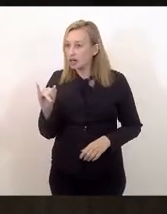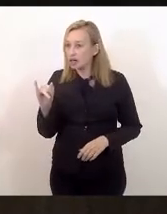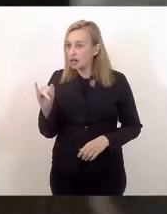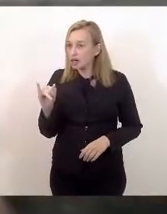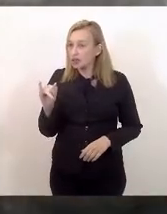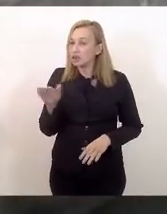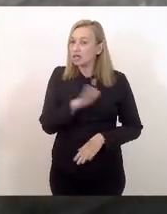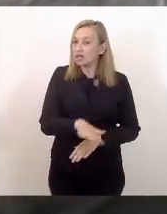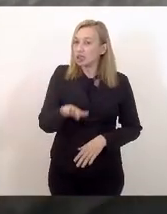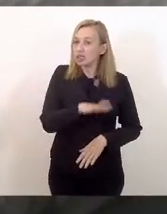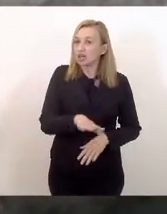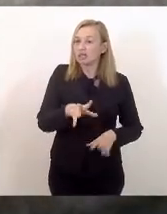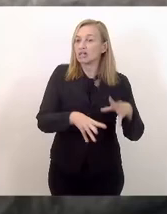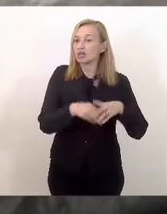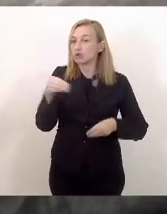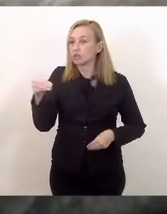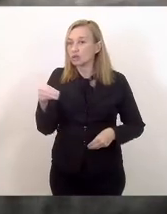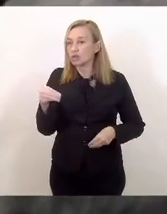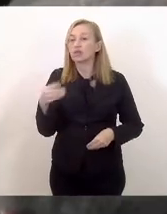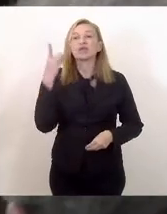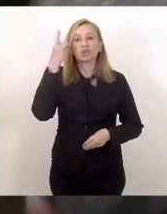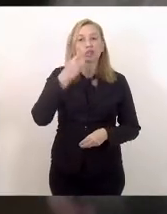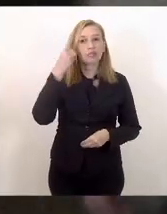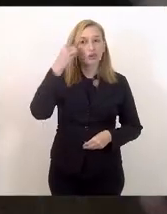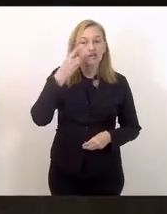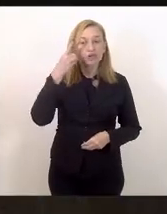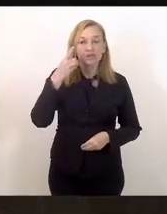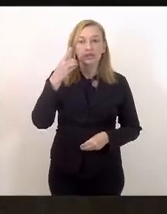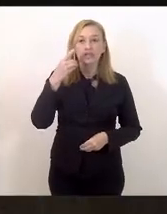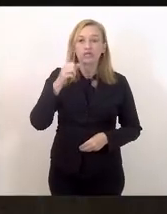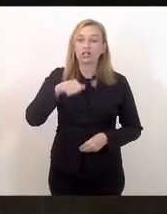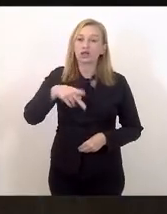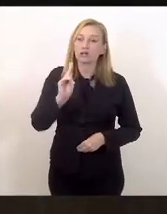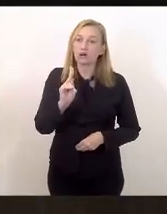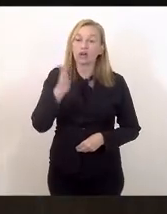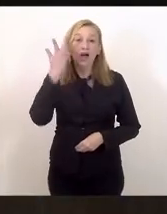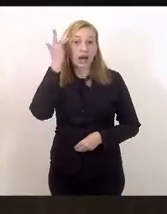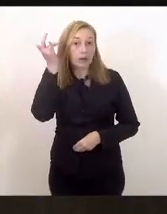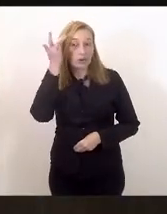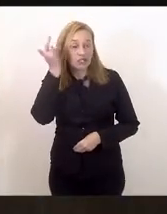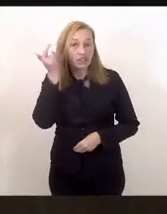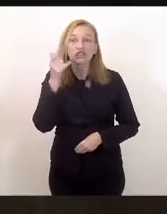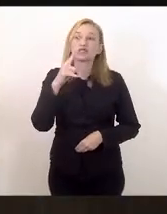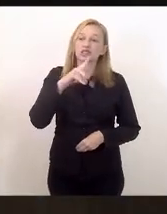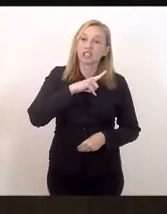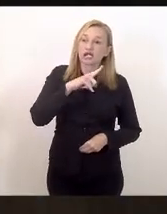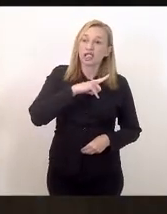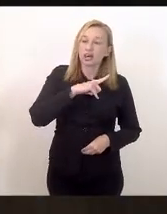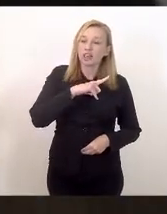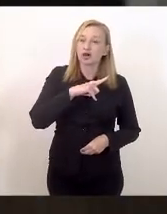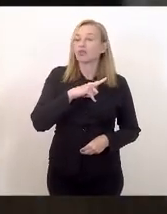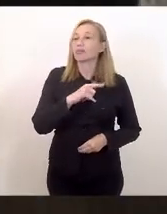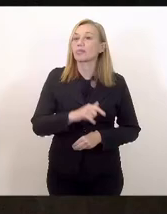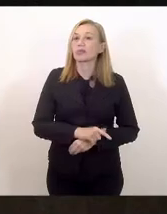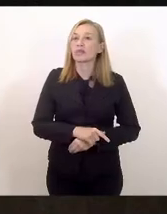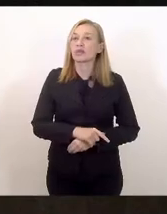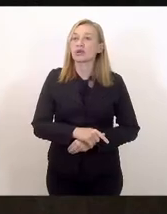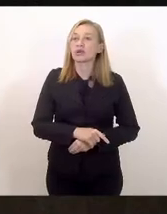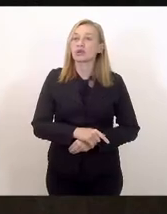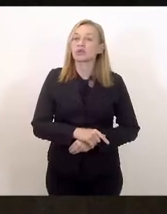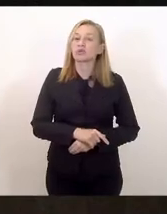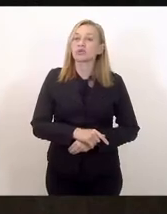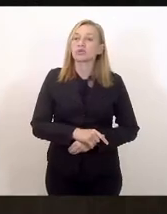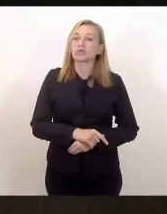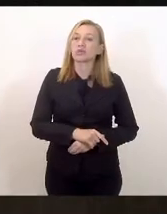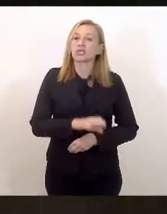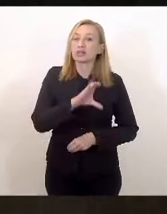de Crianças Desaparecidas, o deputado Knoploch, e amanhã haverá uma das oitivas